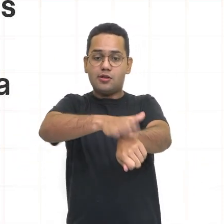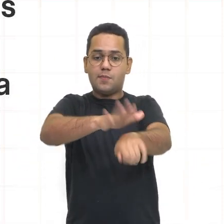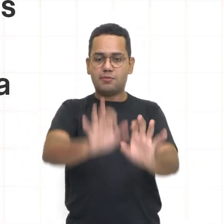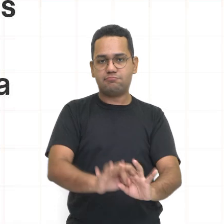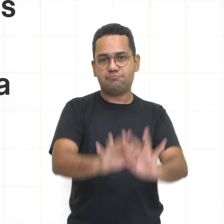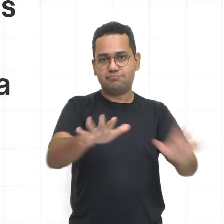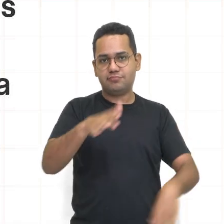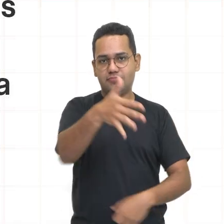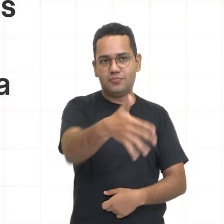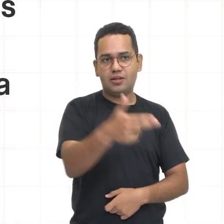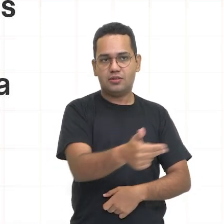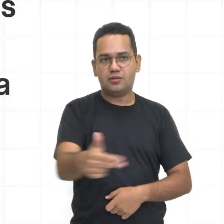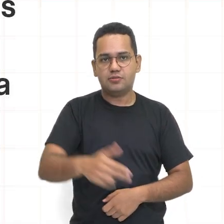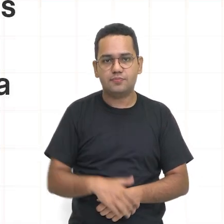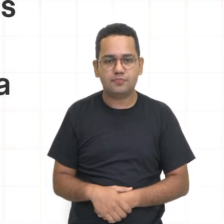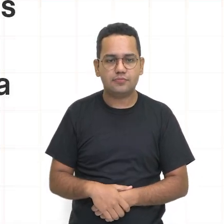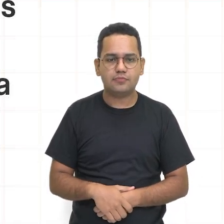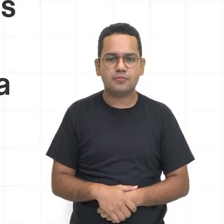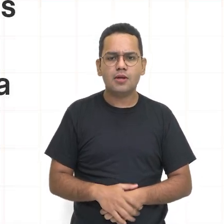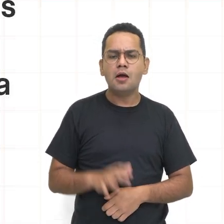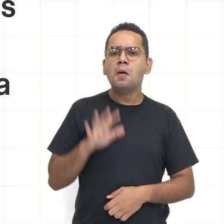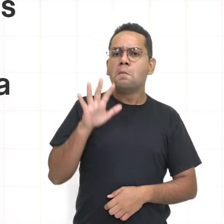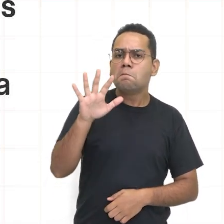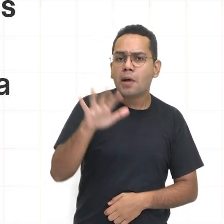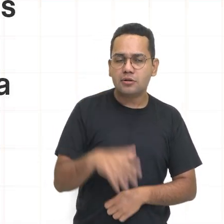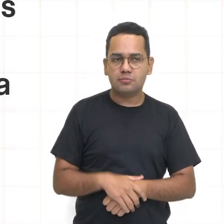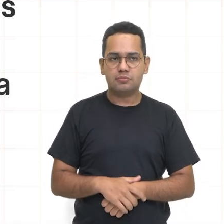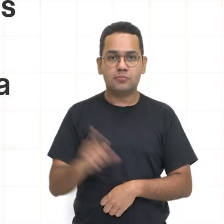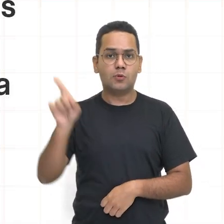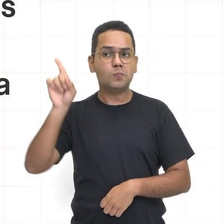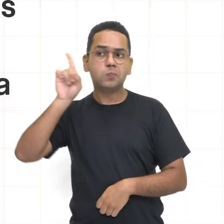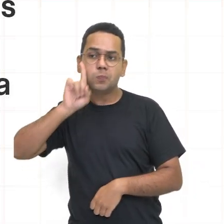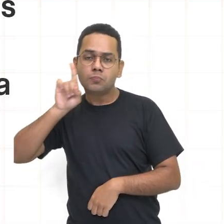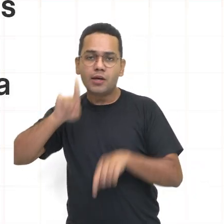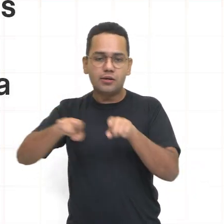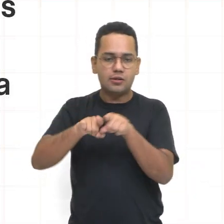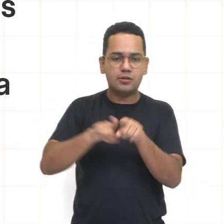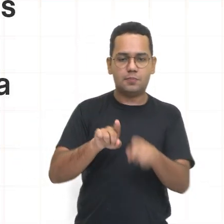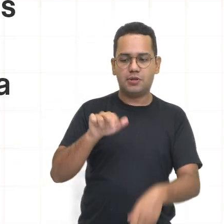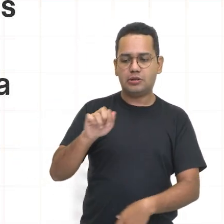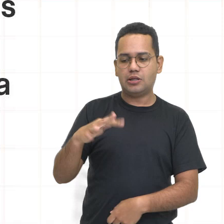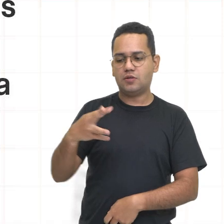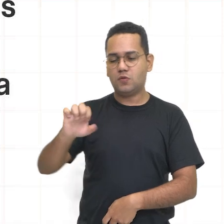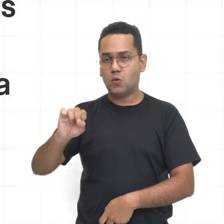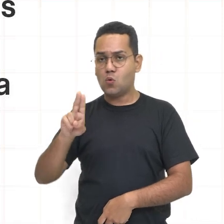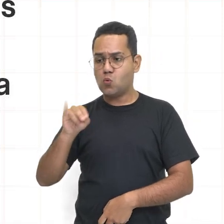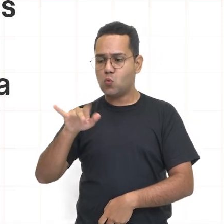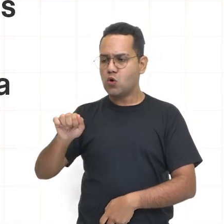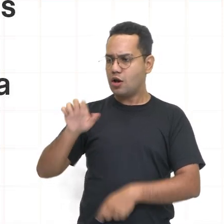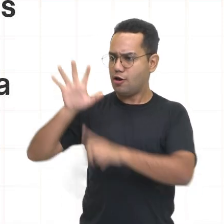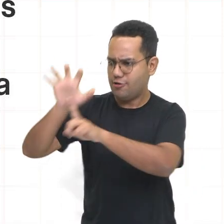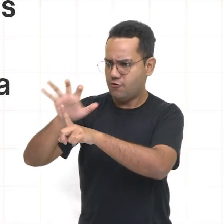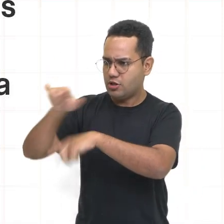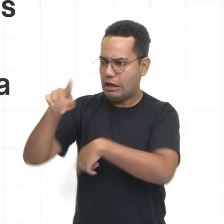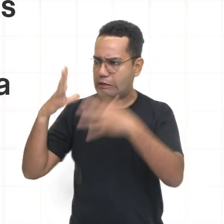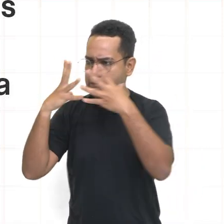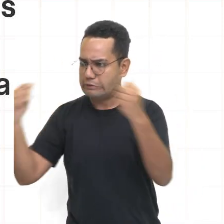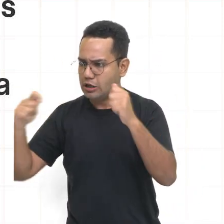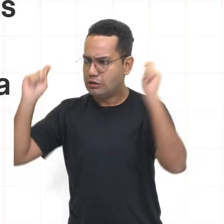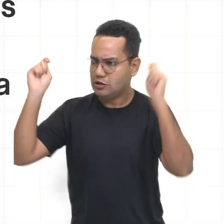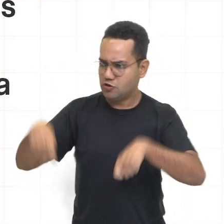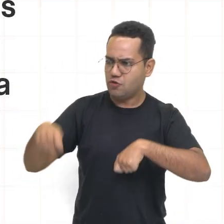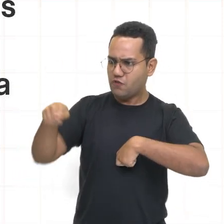Nações Unidas, né, que vai, juntamente com os Estados Unidos, pressionar a Holanda para que houvesse, de fato,